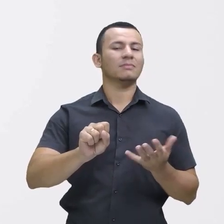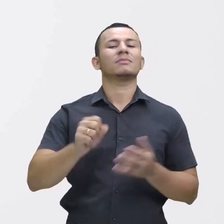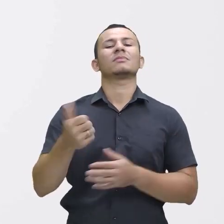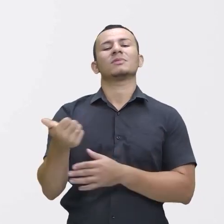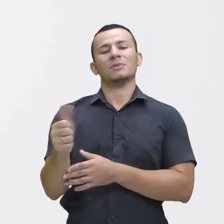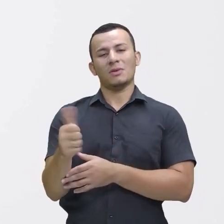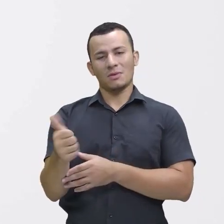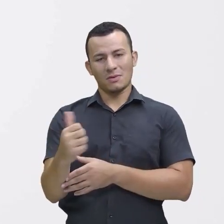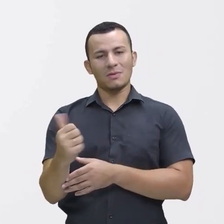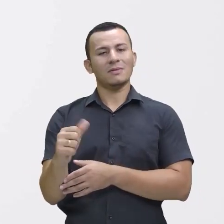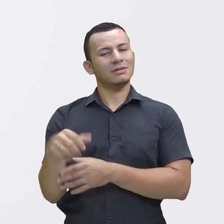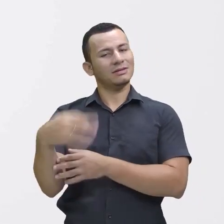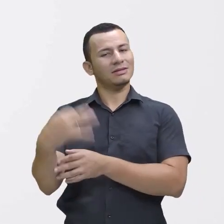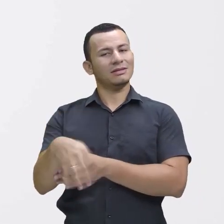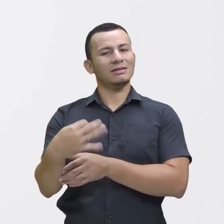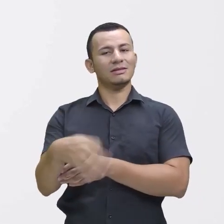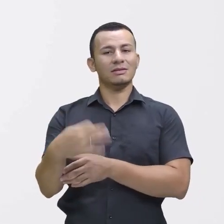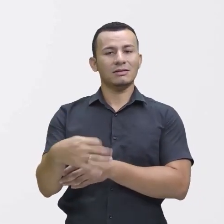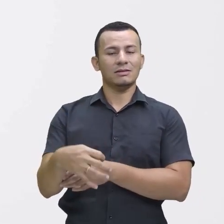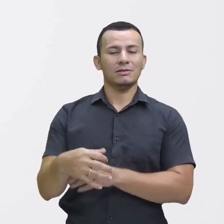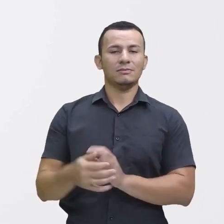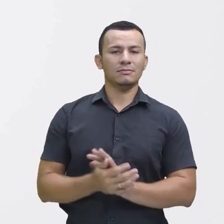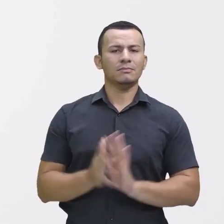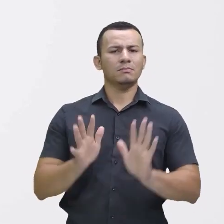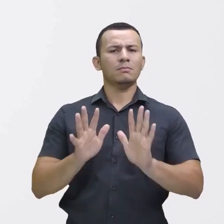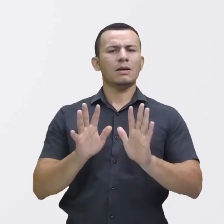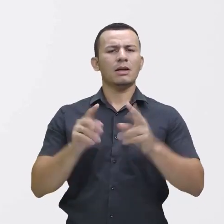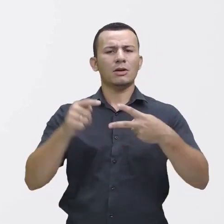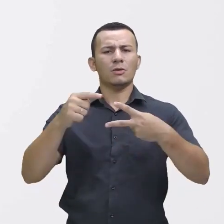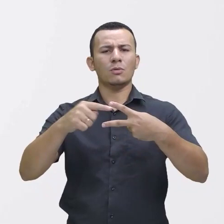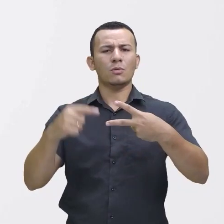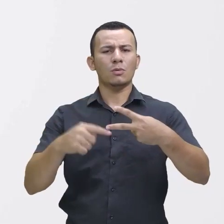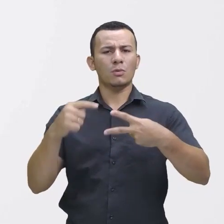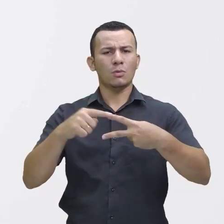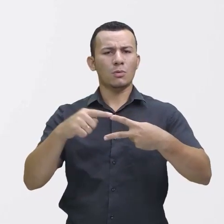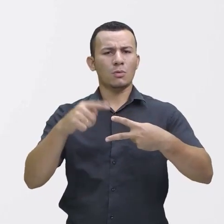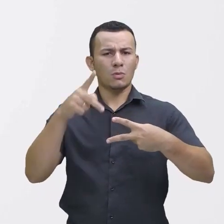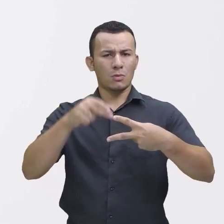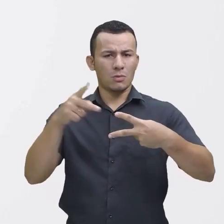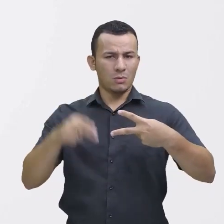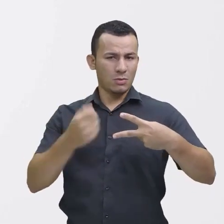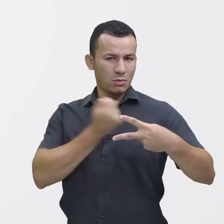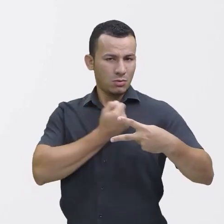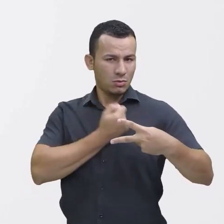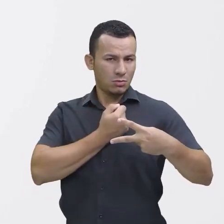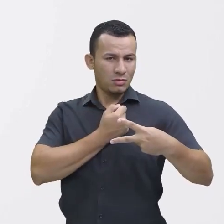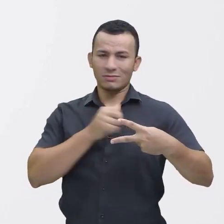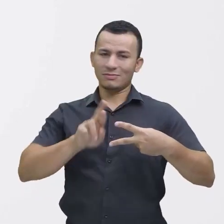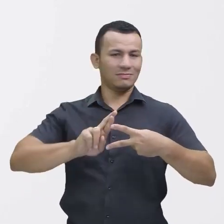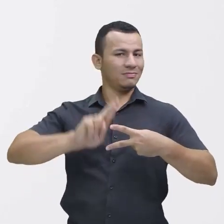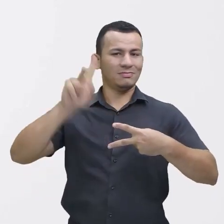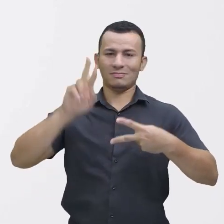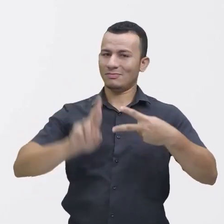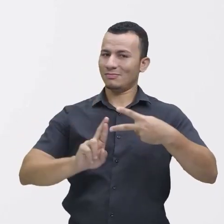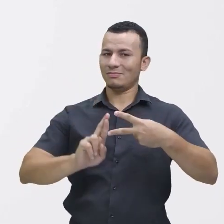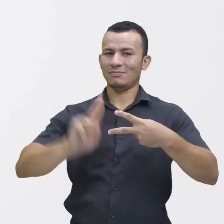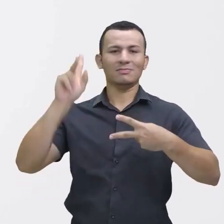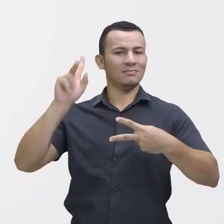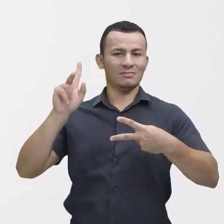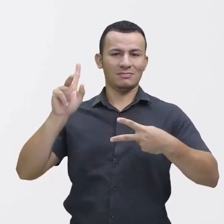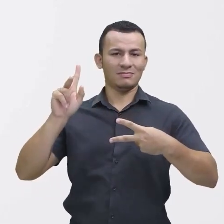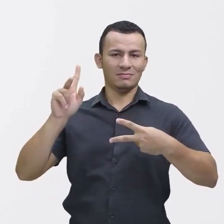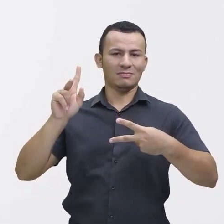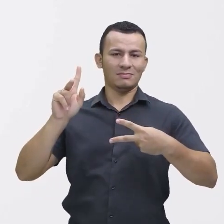11. Muito bem. Existe uma relação de igualdade quanto aos resultados? Não. Então, é uma sentença